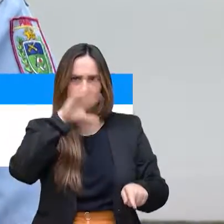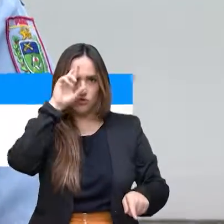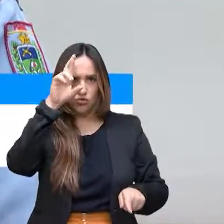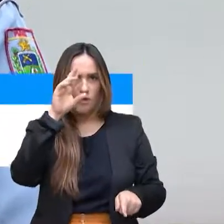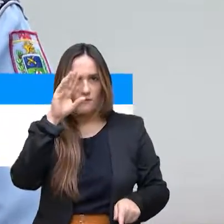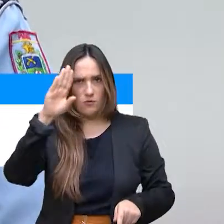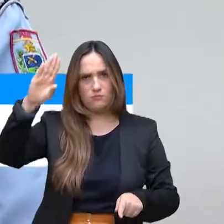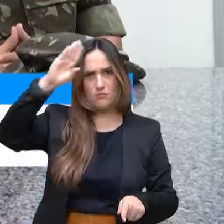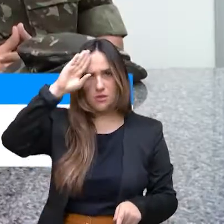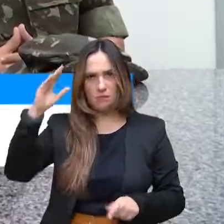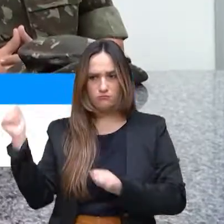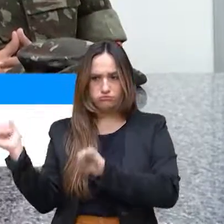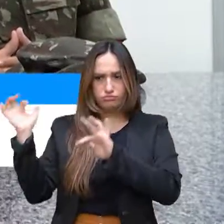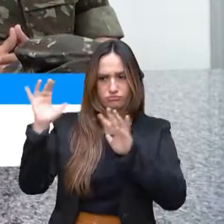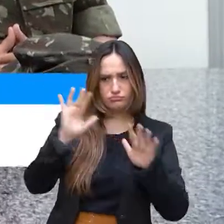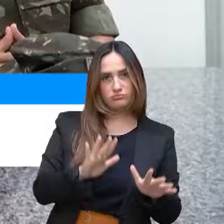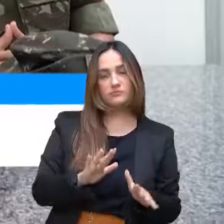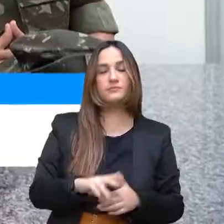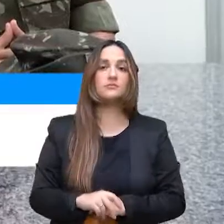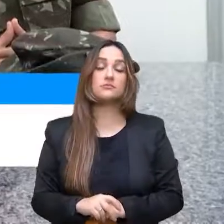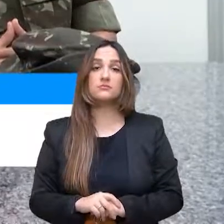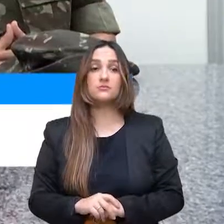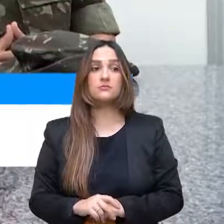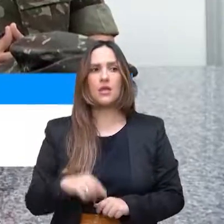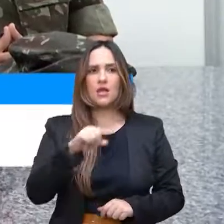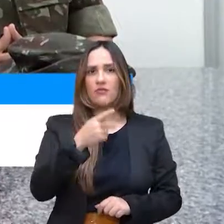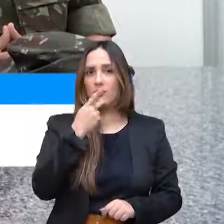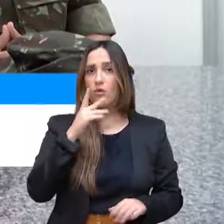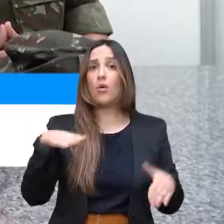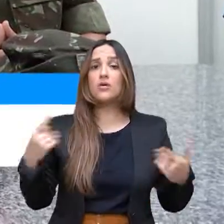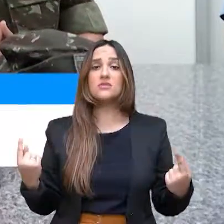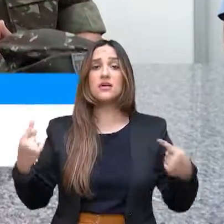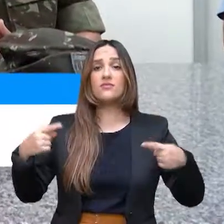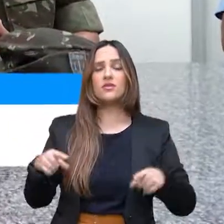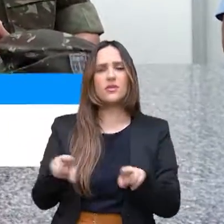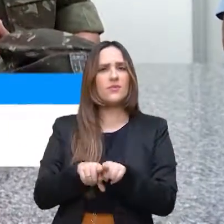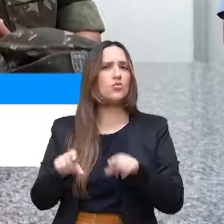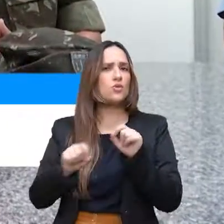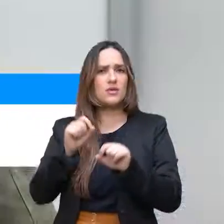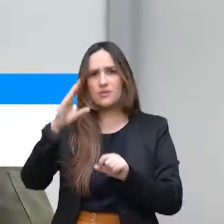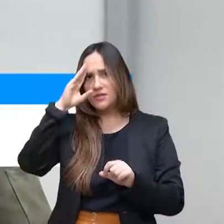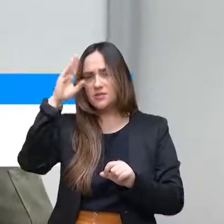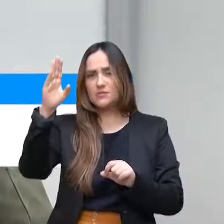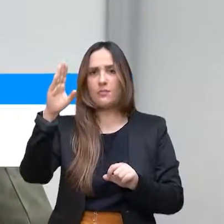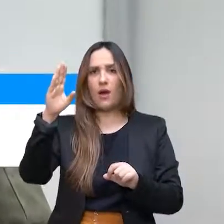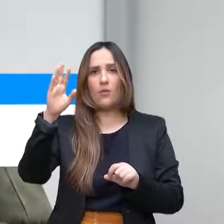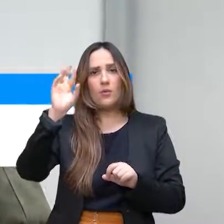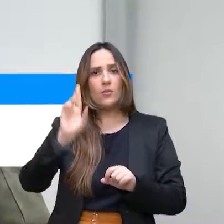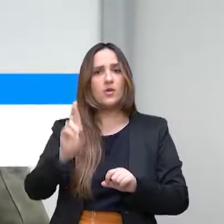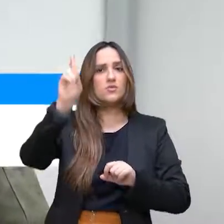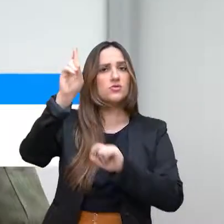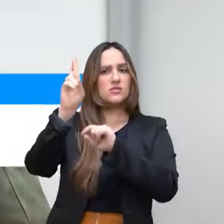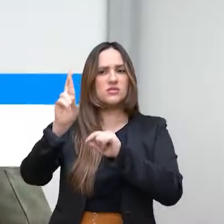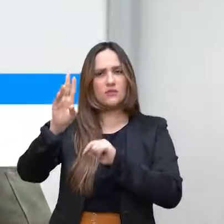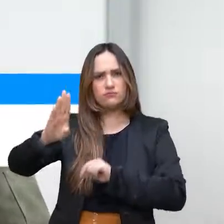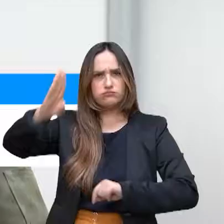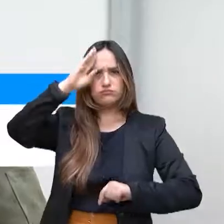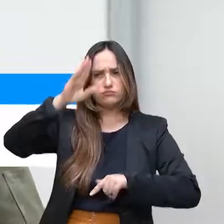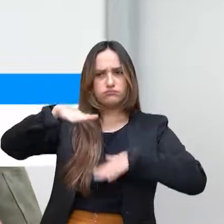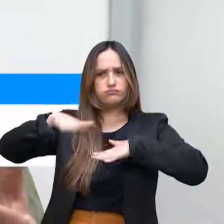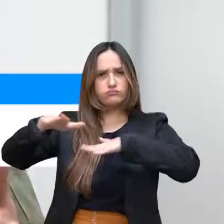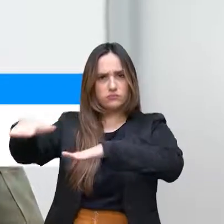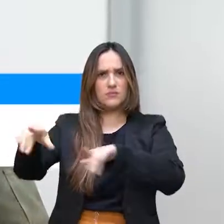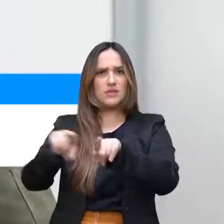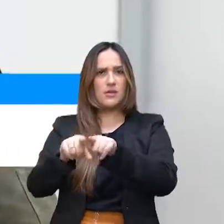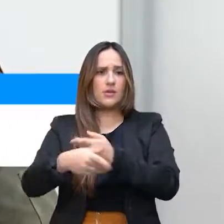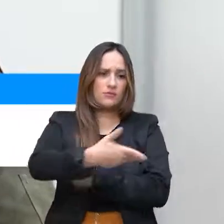autoridades militares. O novo general falou dos desafios e prioridades da sua gestão frente ao Exército no Estado e a